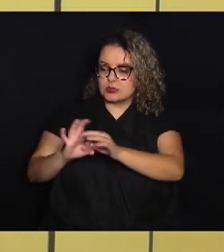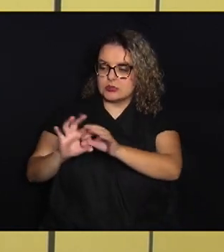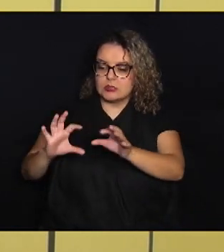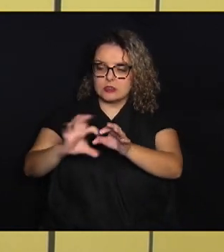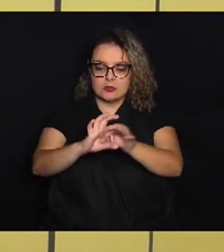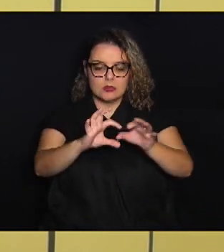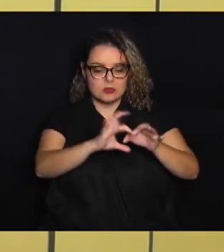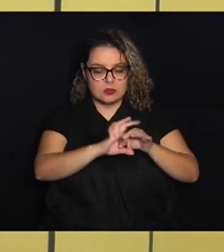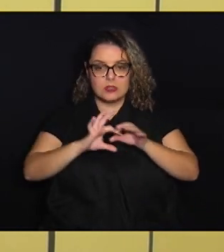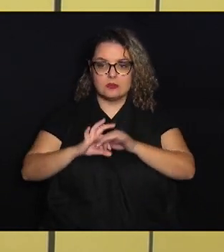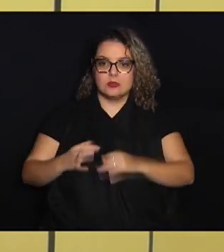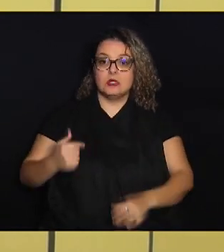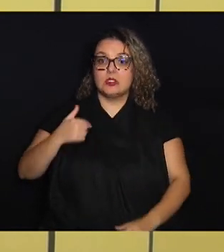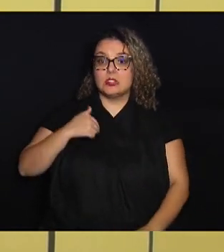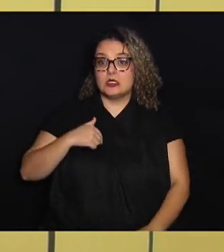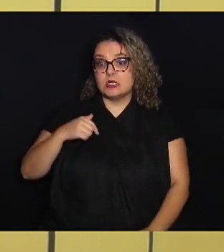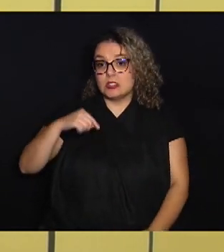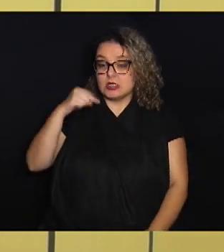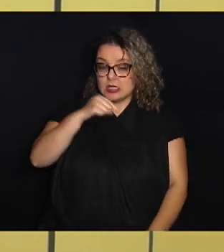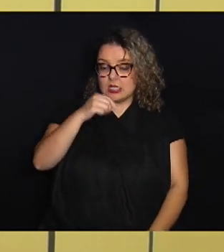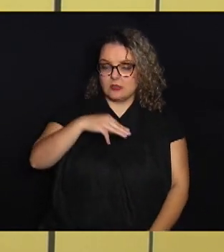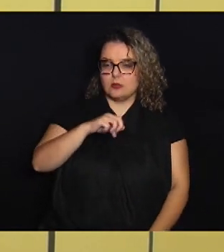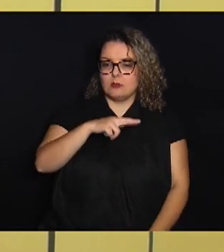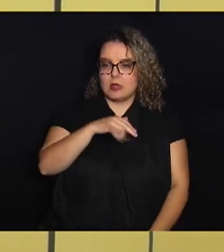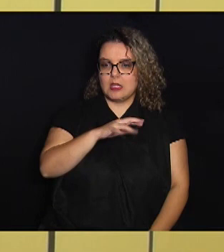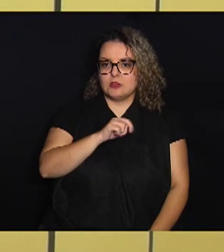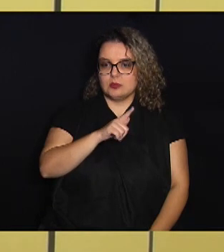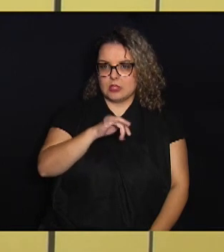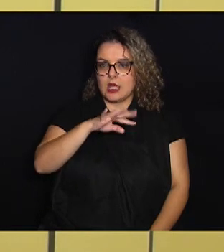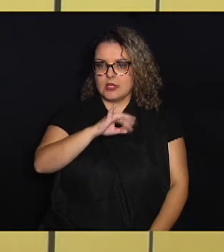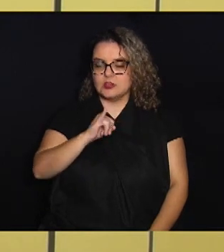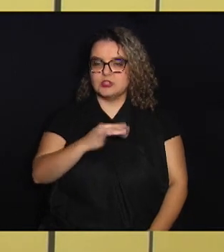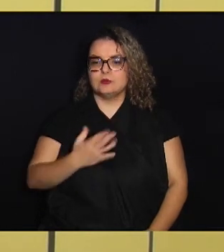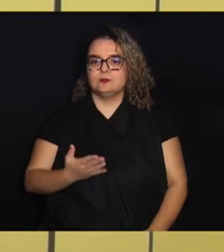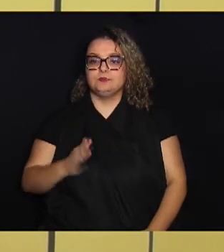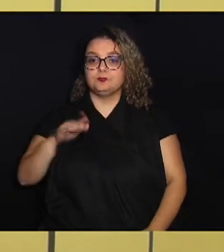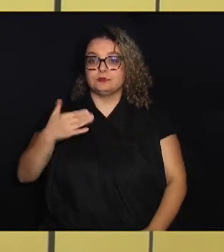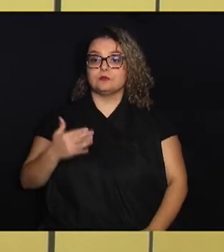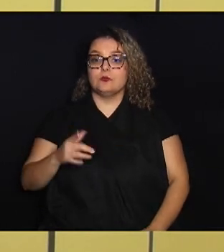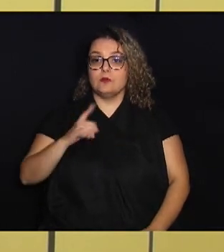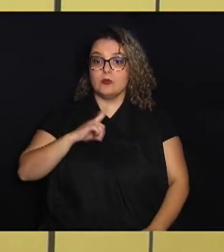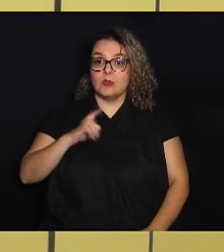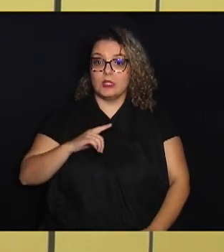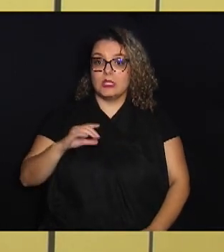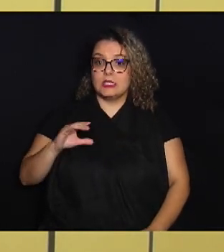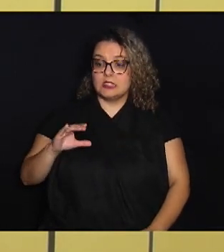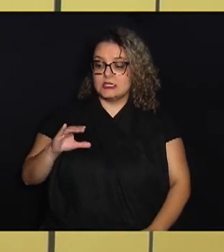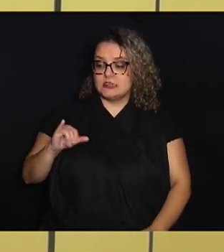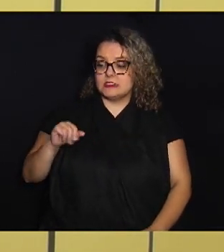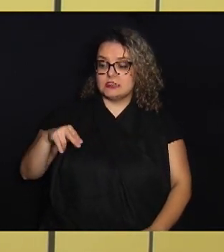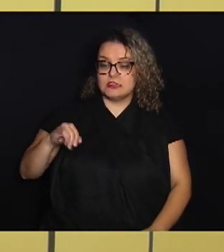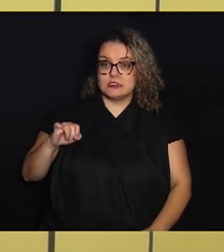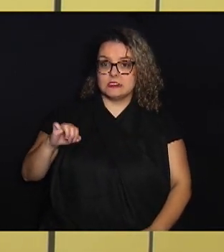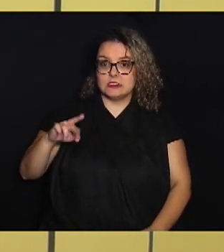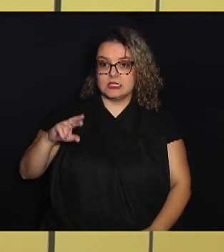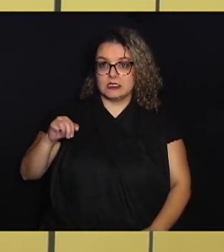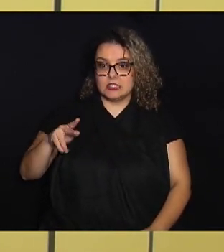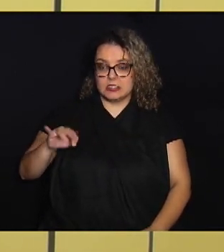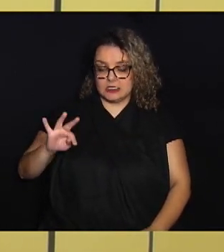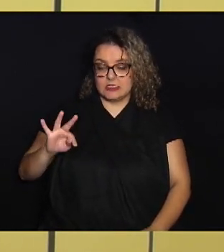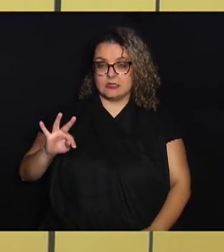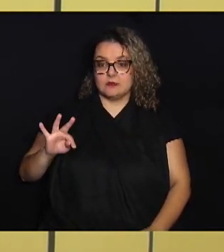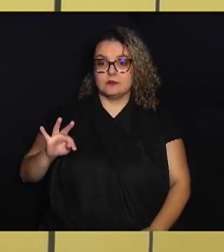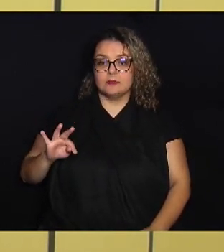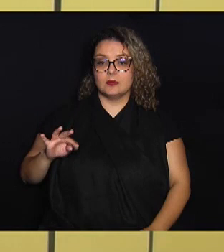né? E o Mário Gatti, na ocasião em que houve o desabamento do Cine Rink na esquina da Conceição com a